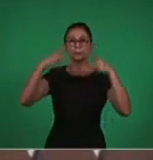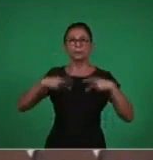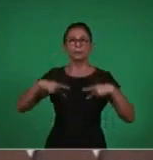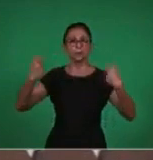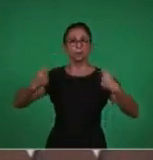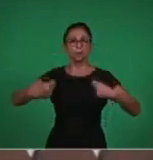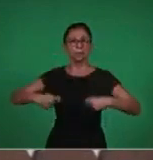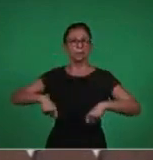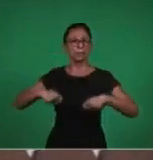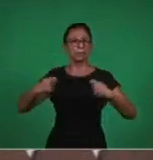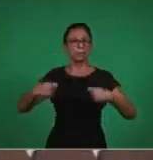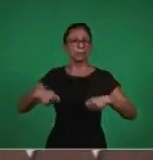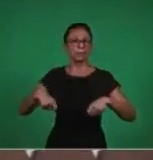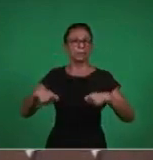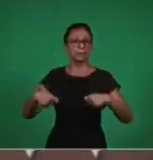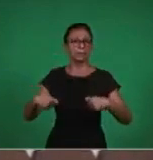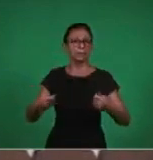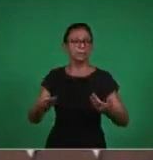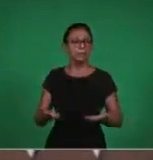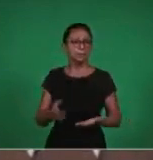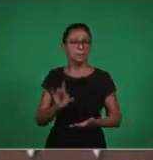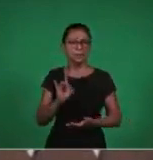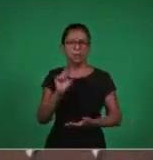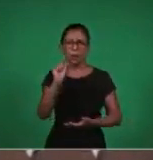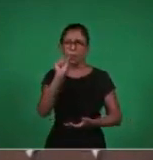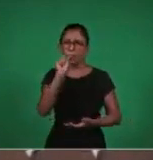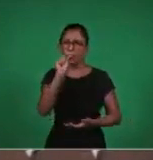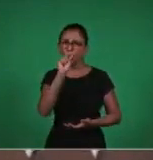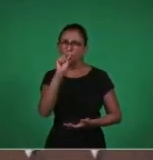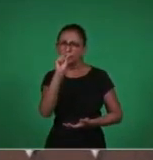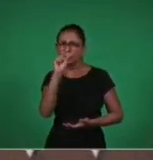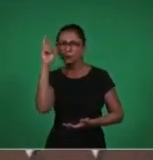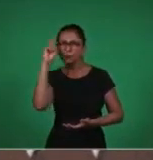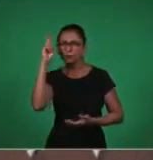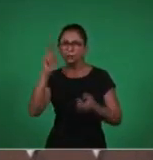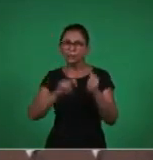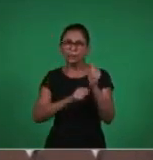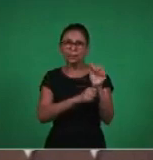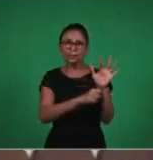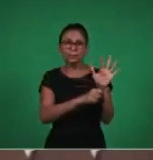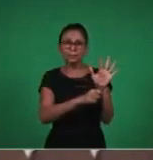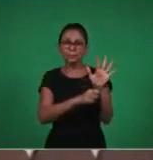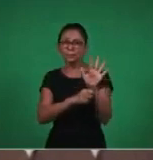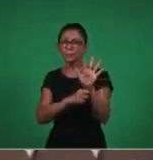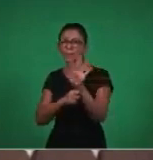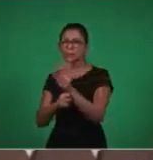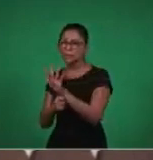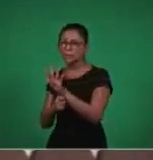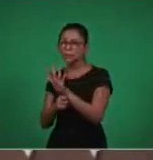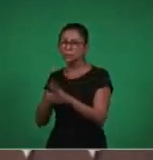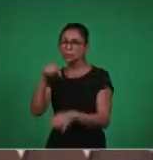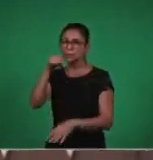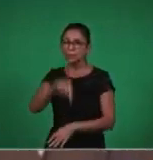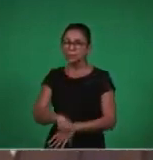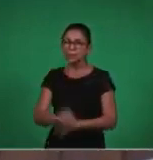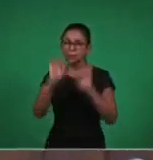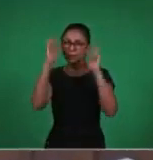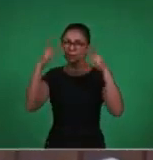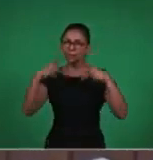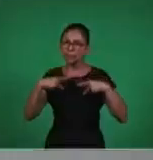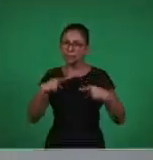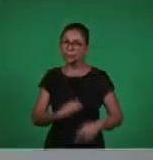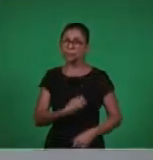um pouquinho daquilo que Deus vai abrindo para que o homem subsista. Por quê? Porque